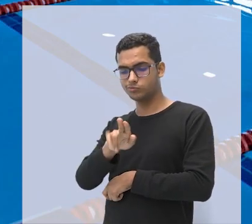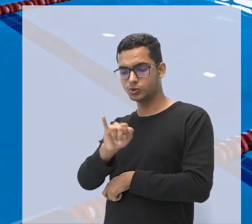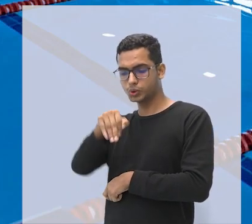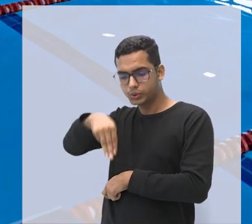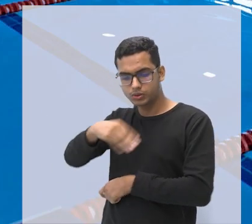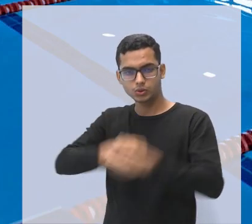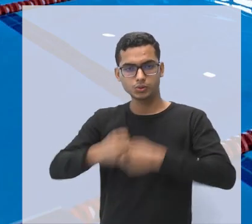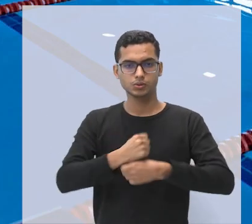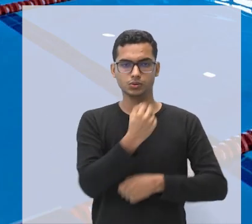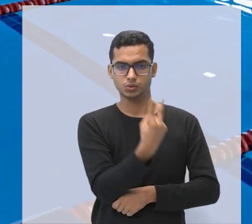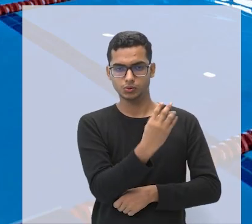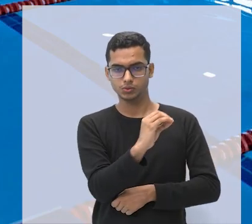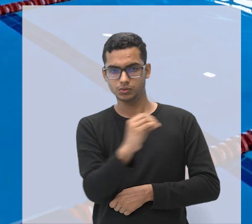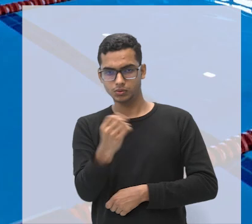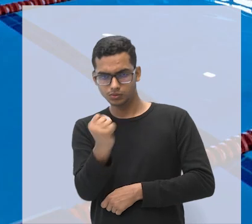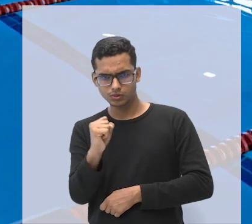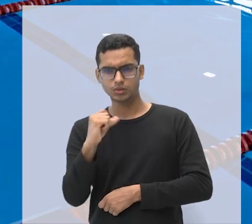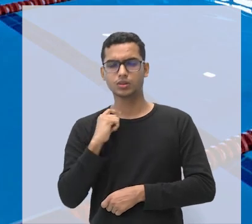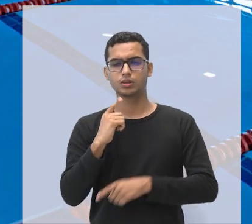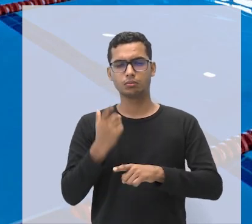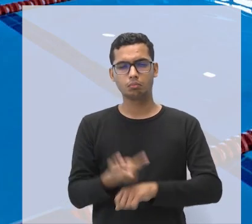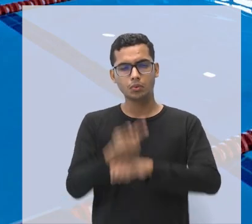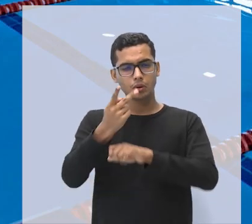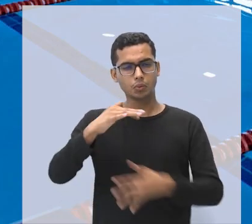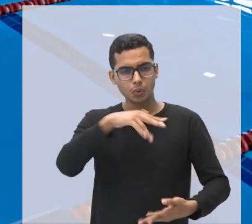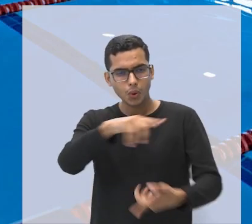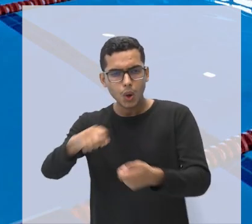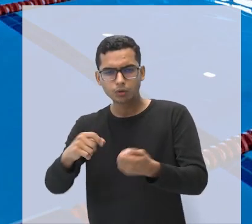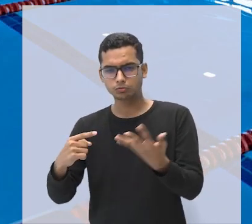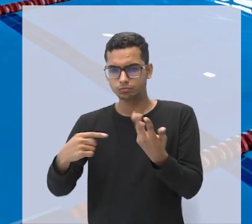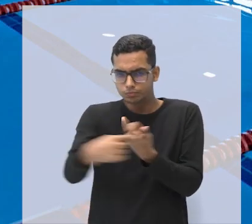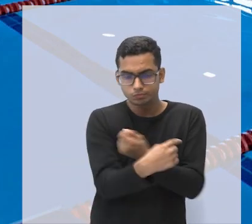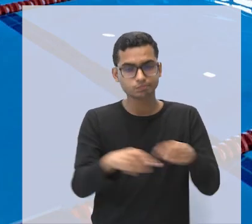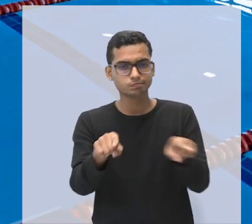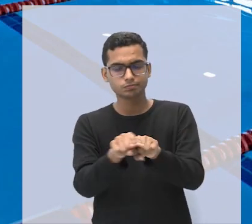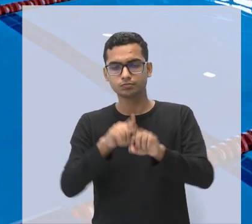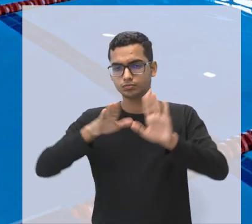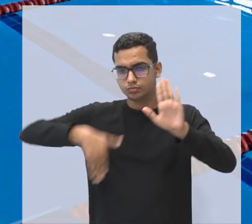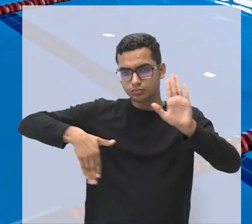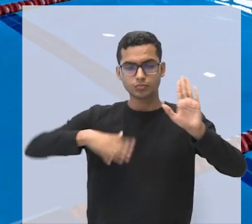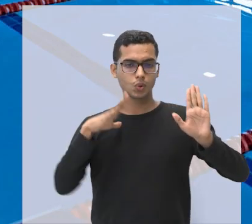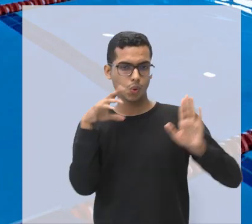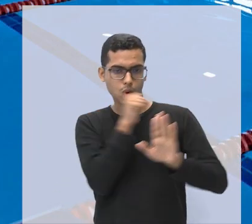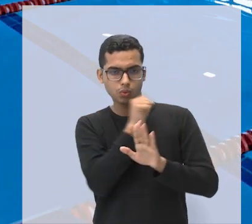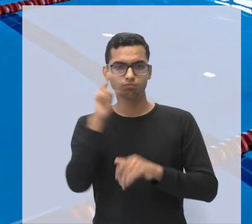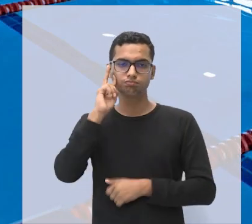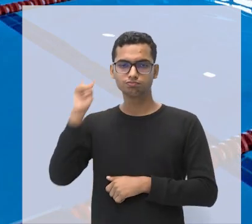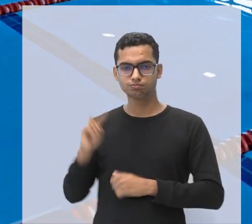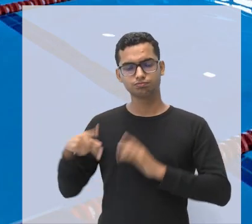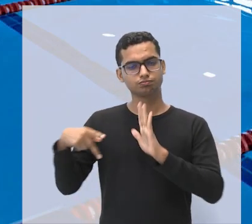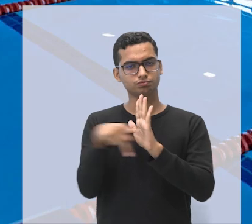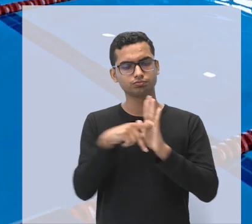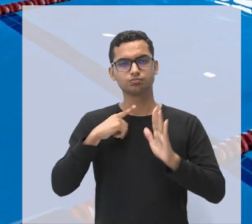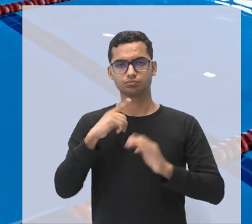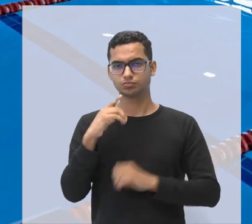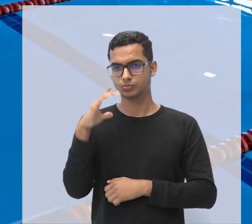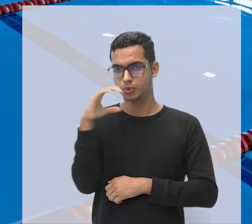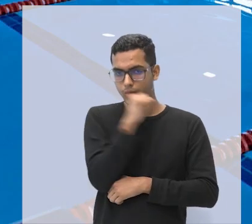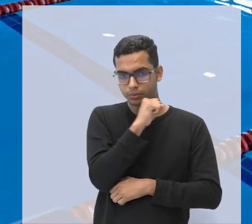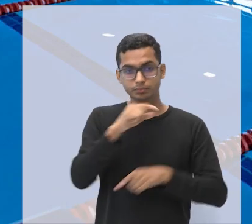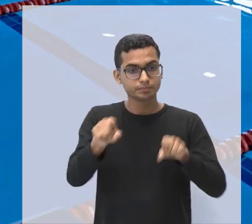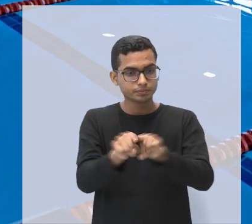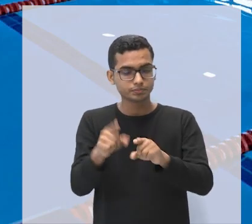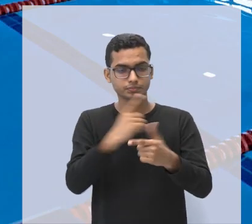diversos títulos mundiais. É um dos maiores e mais rápidos da história nas provas de velocidade.